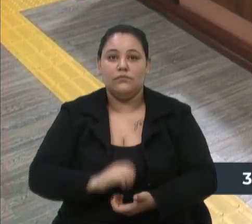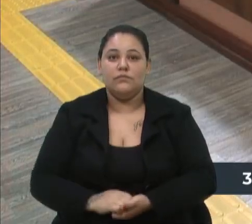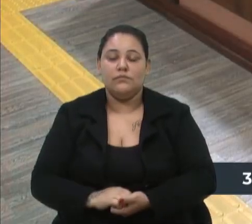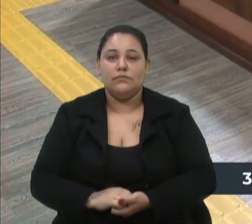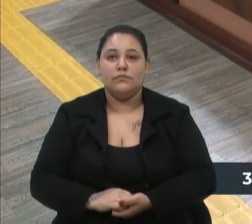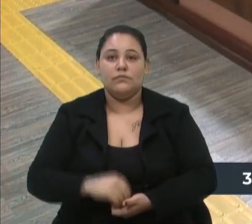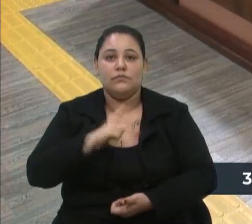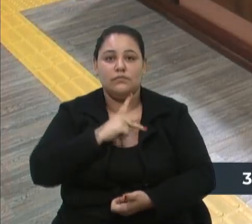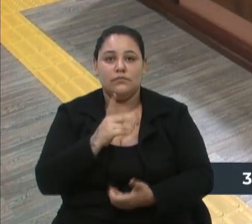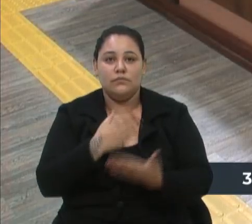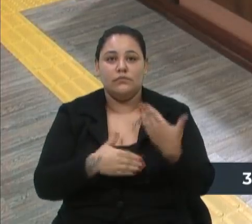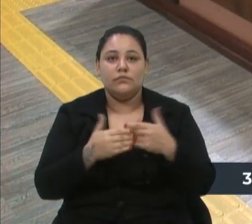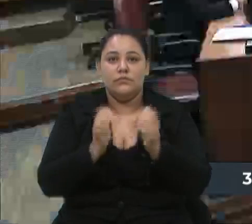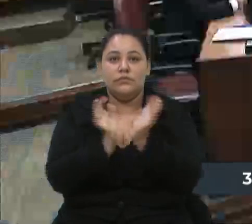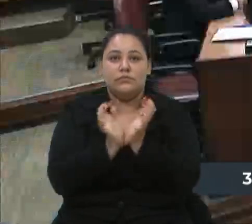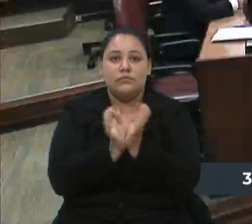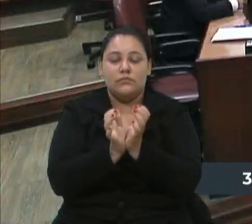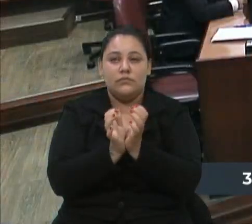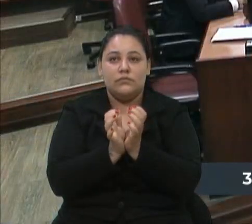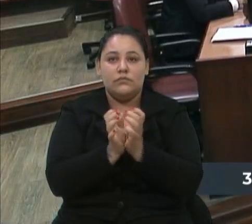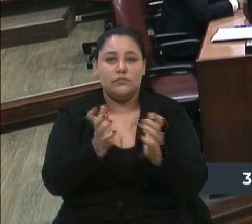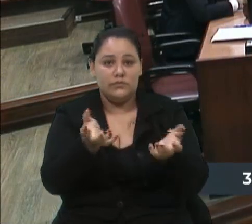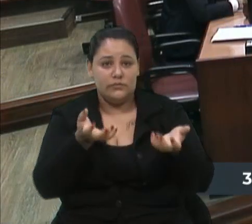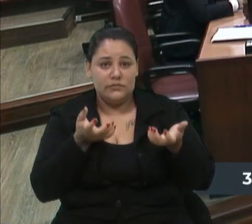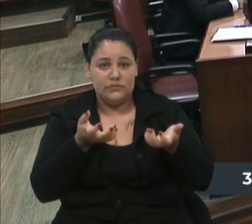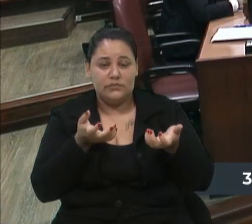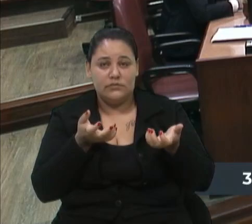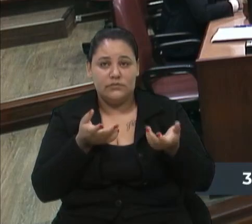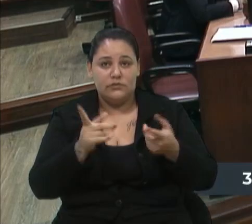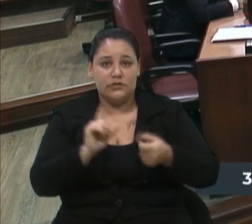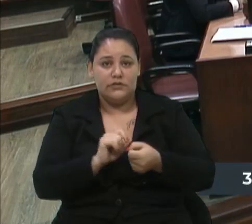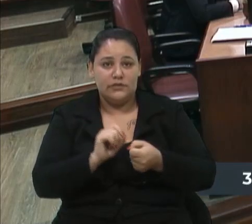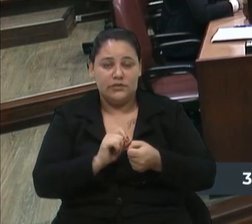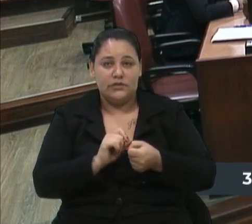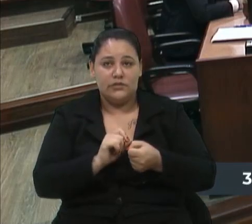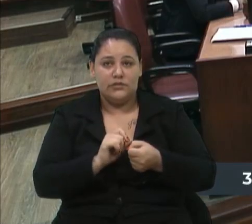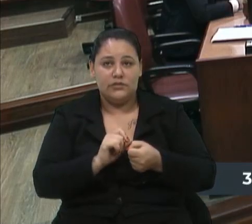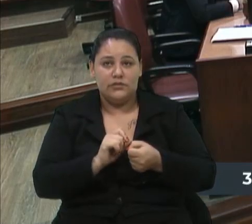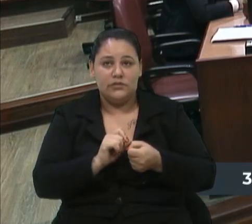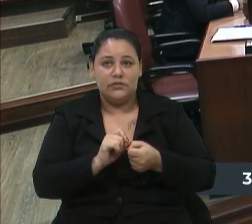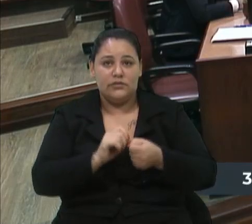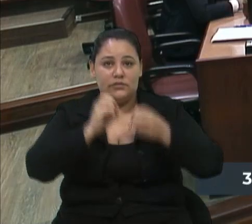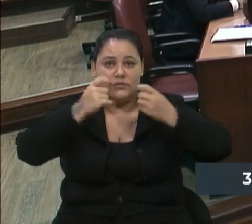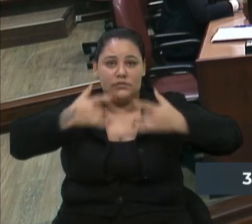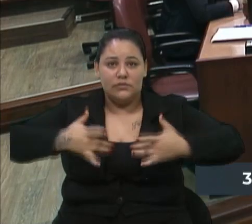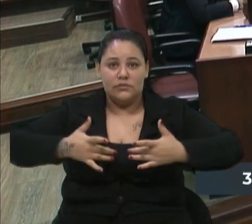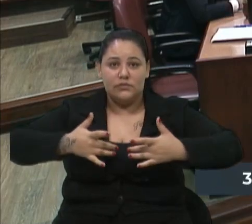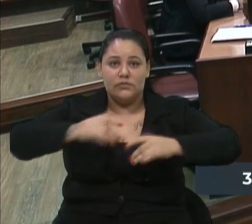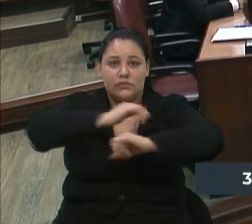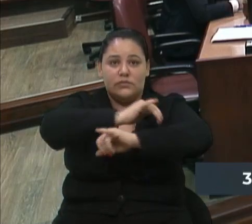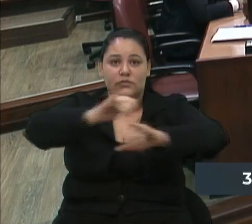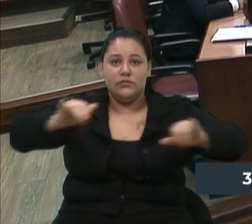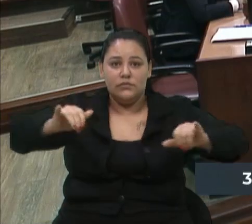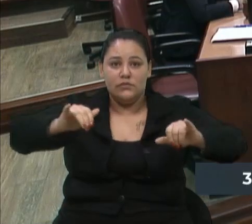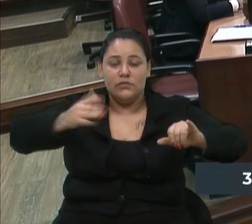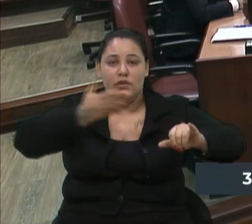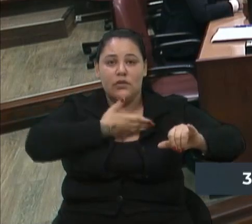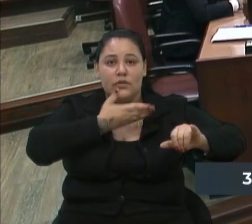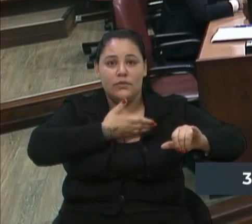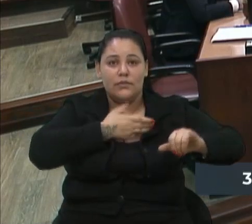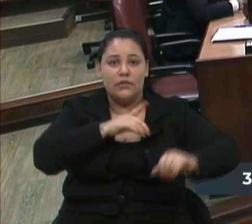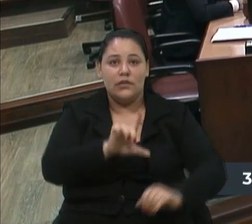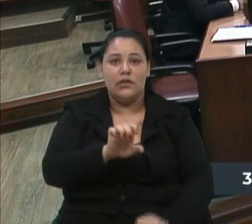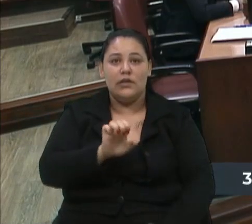Presidente, nobres colegas, quero aqui fazer uma menção, trazer um recado do grande amigo Eliandro